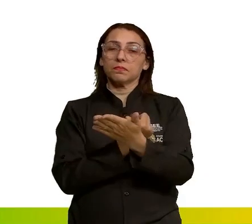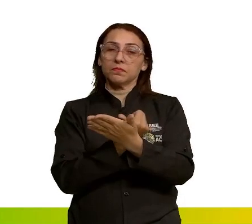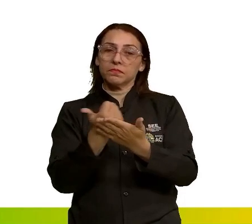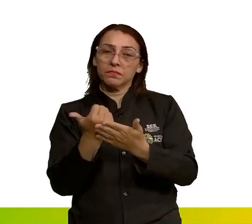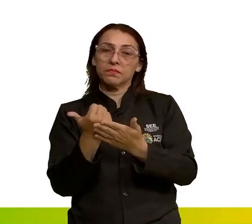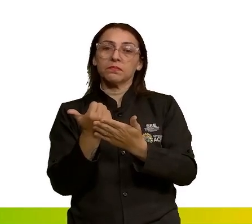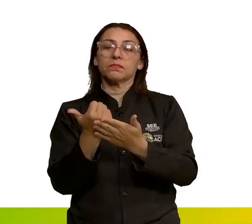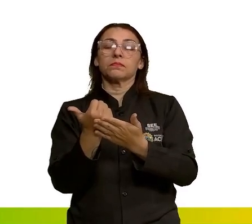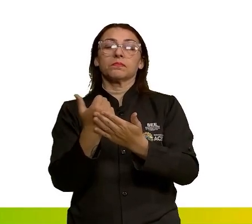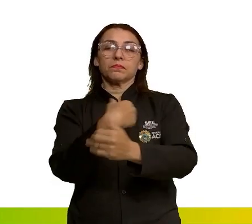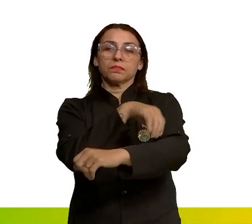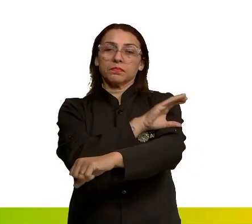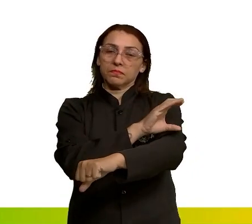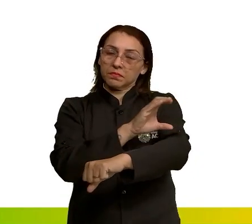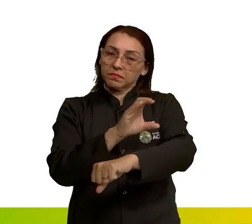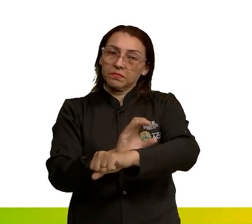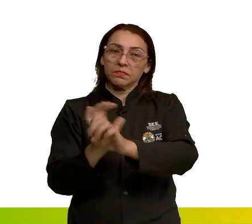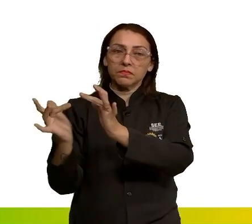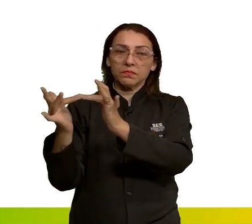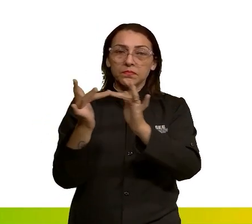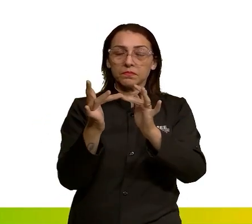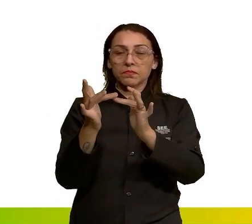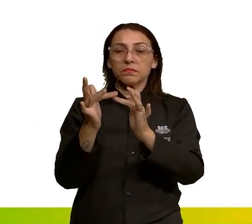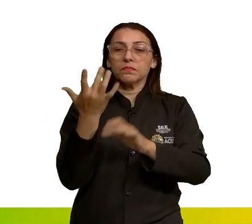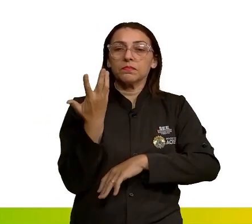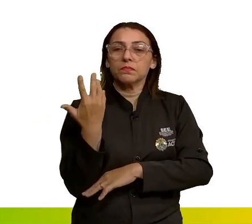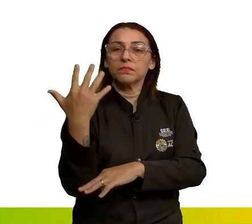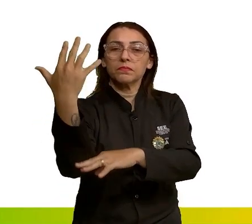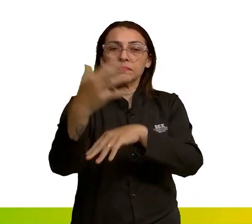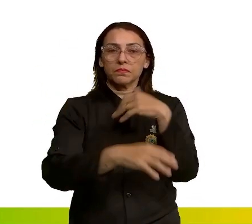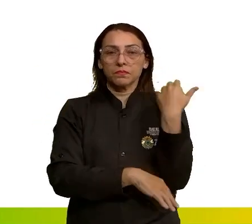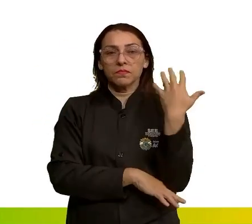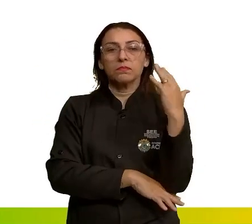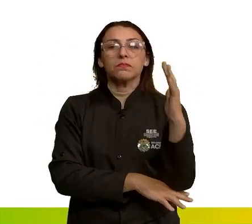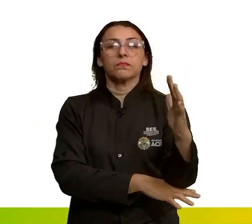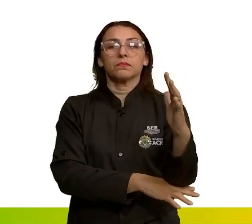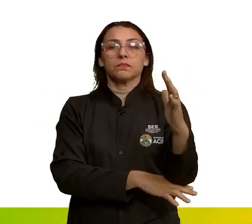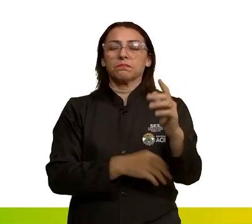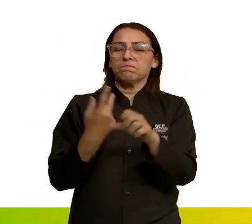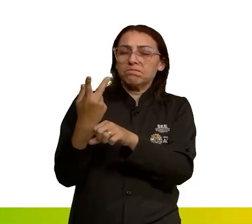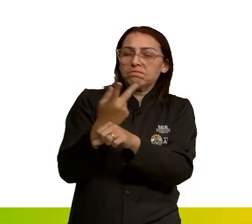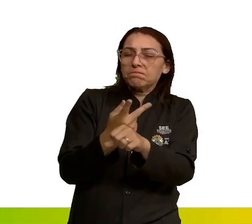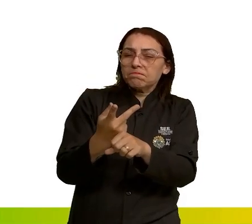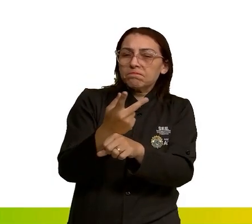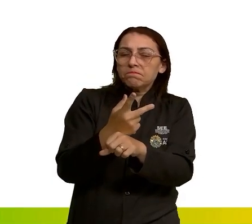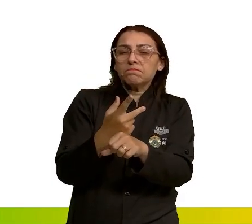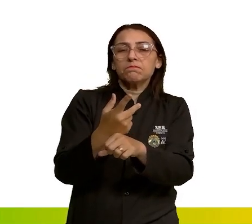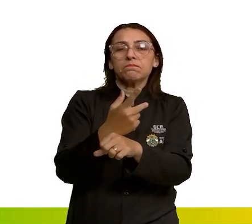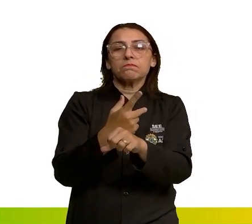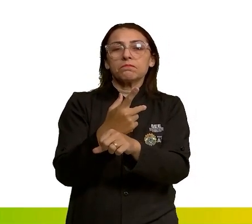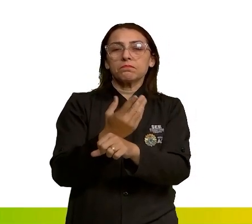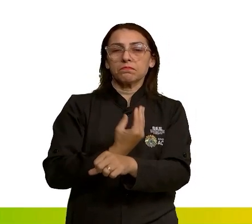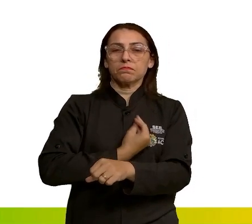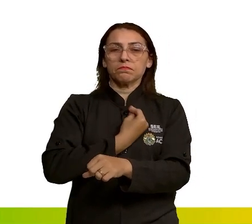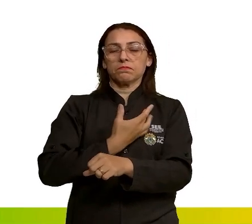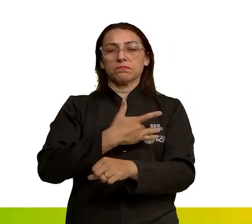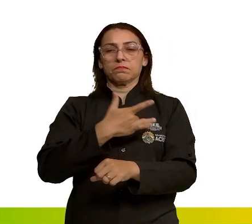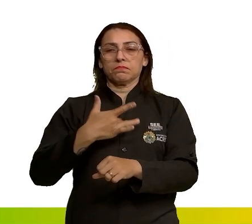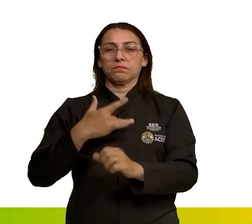artes, atividades culturais e contato com a natureza, buscando um estilo de